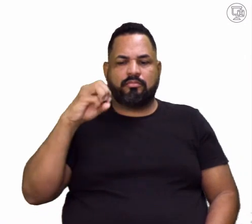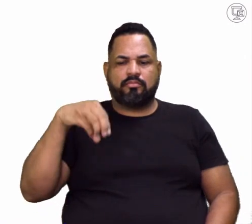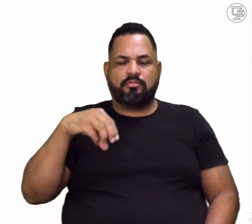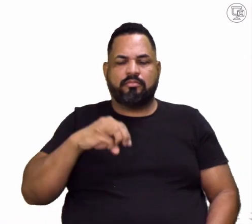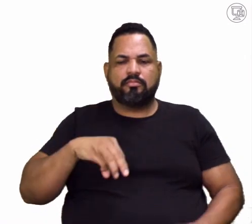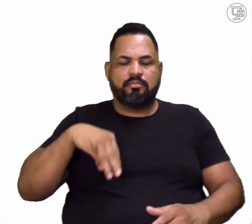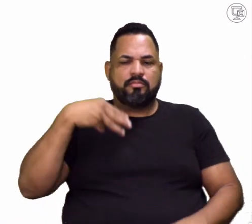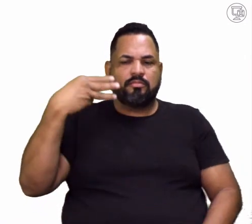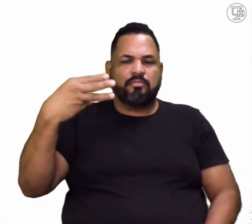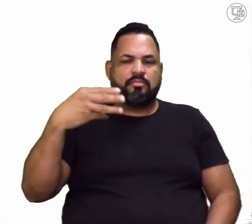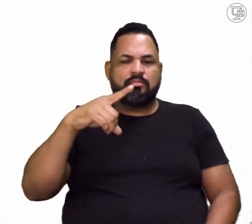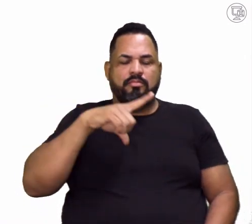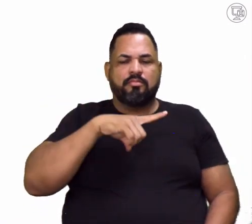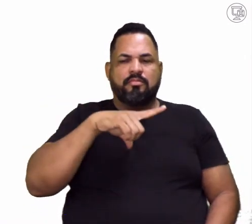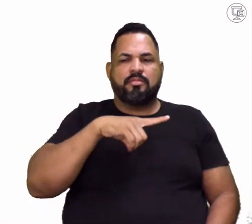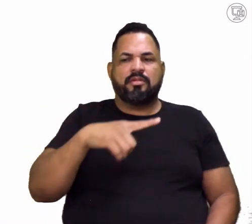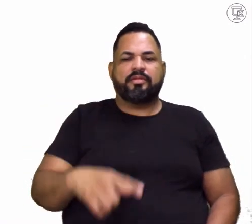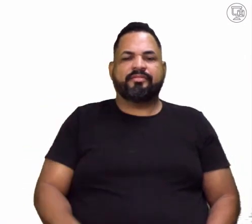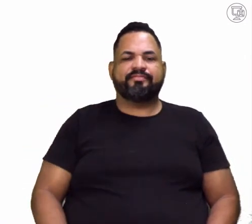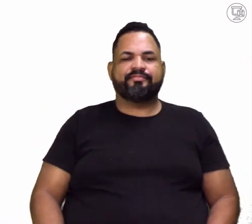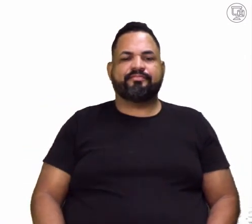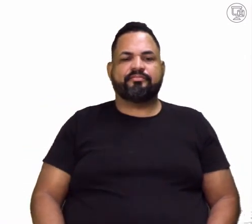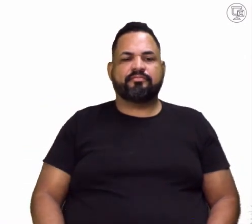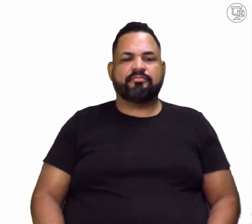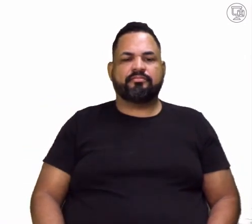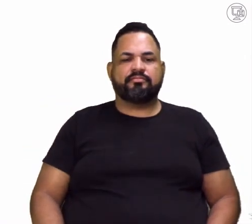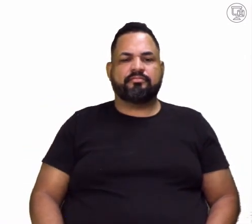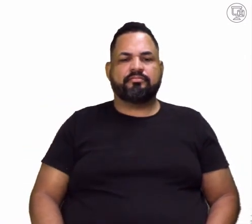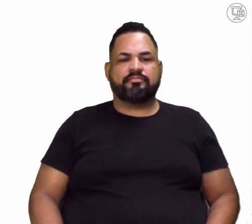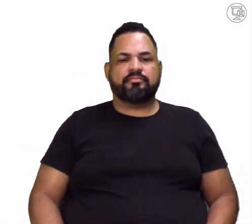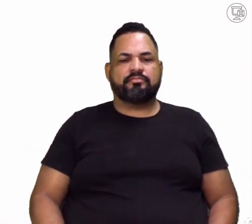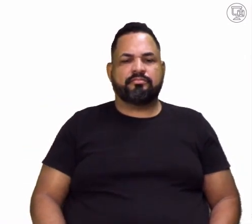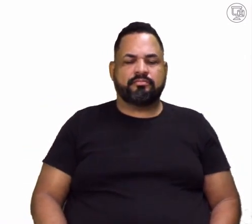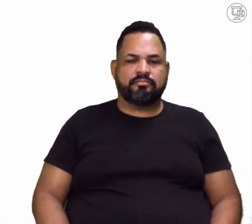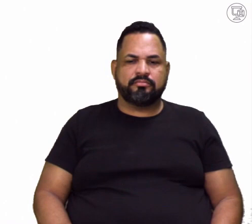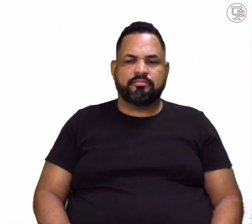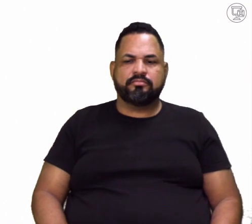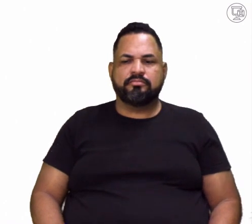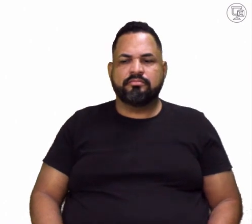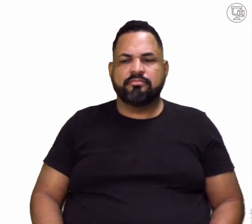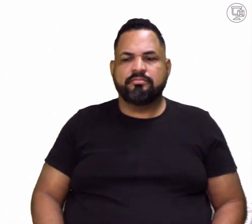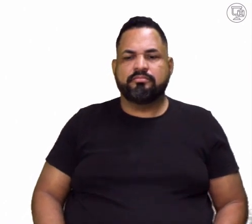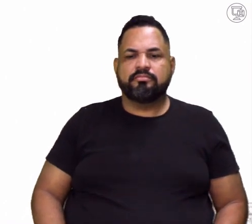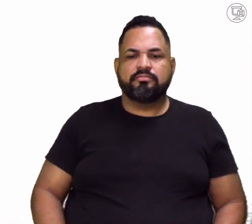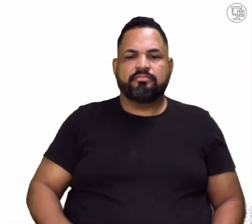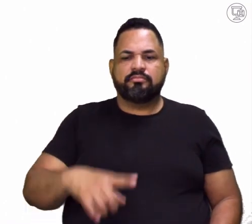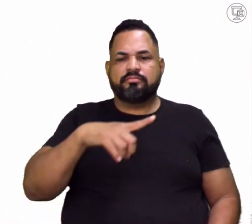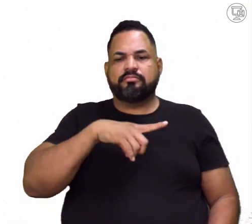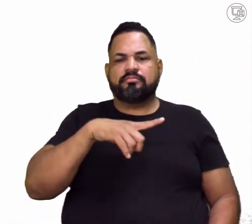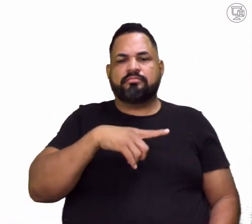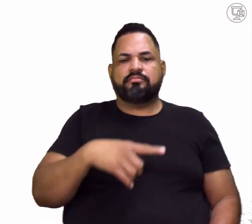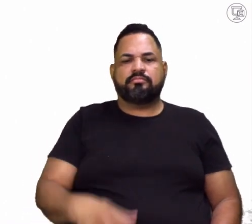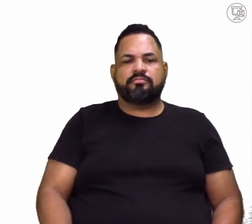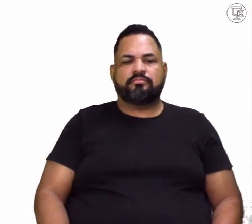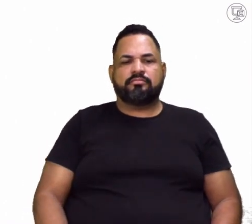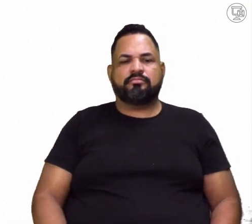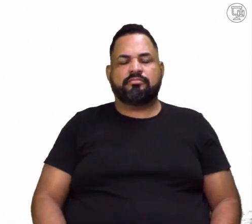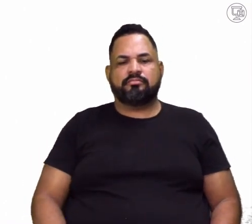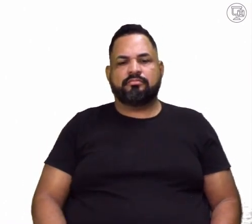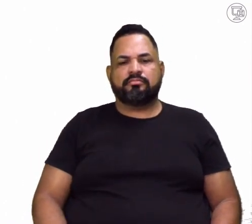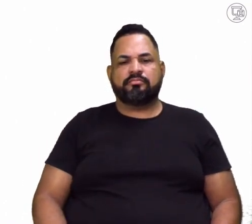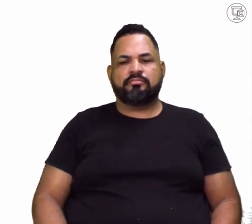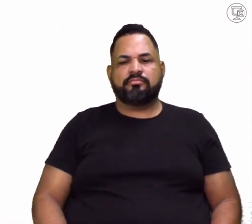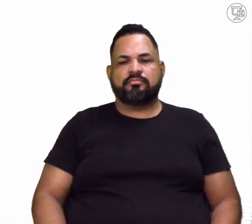simplesmente nós temos aí o aumento a variação temos o coeficiente de dilatação